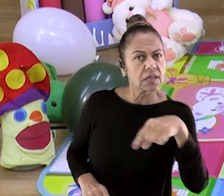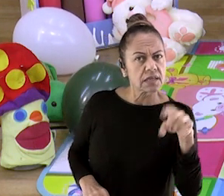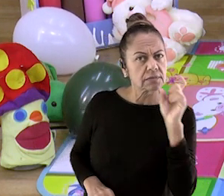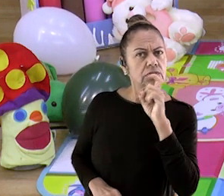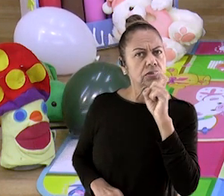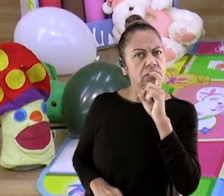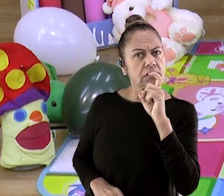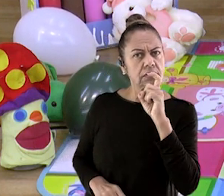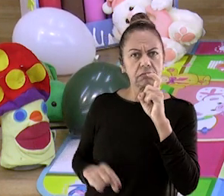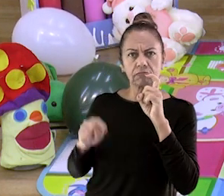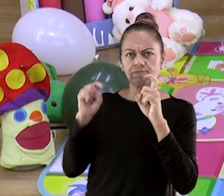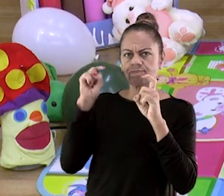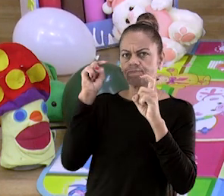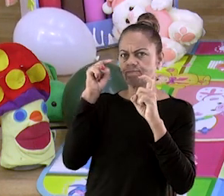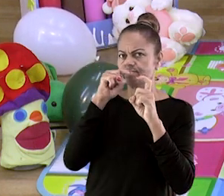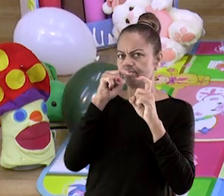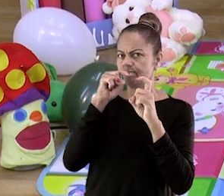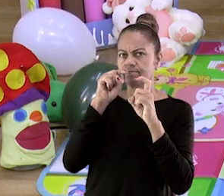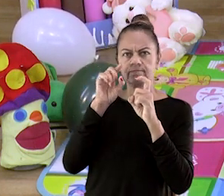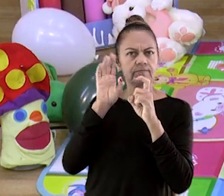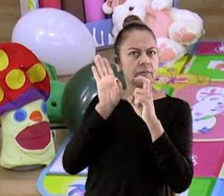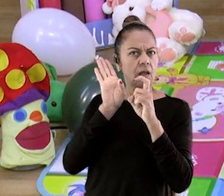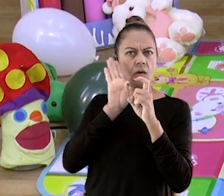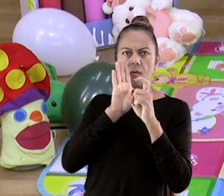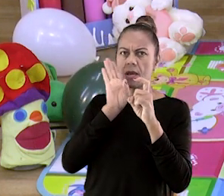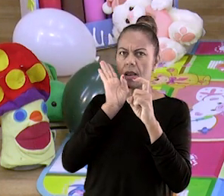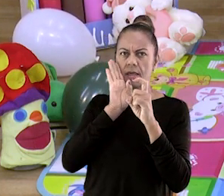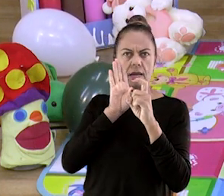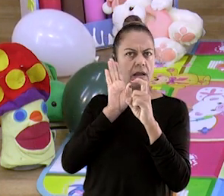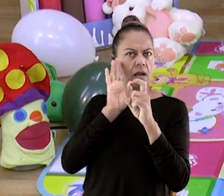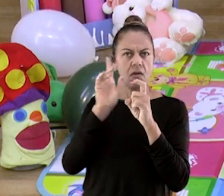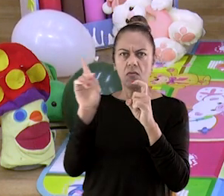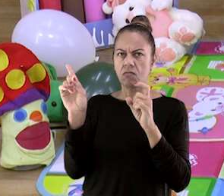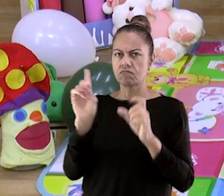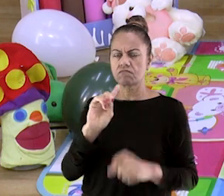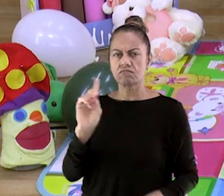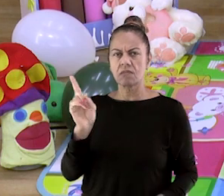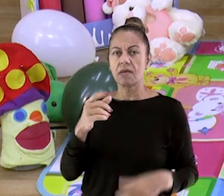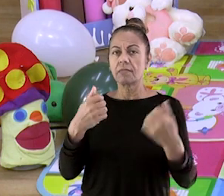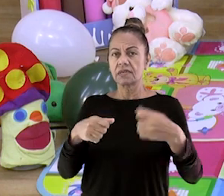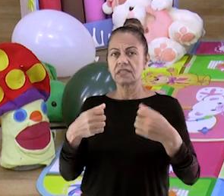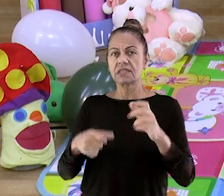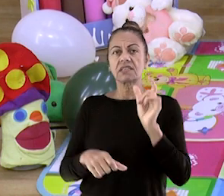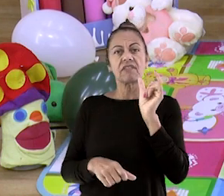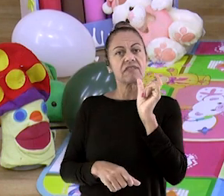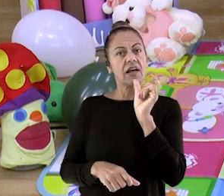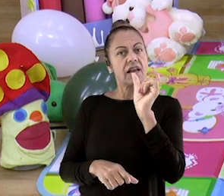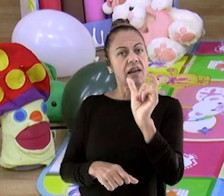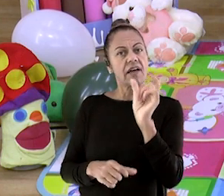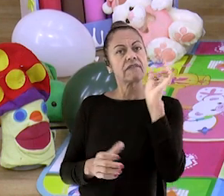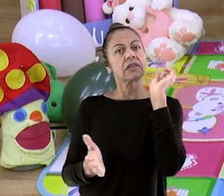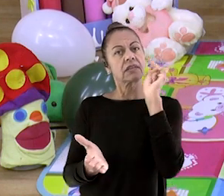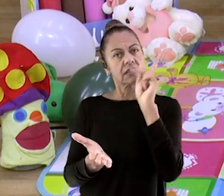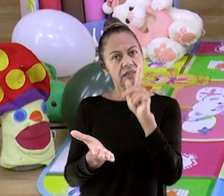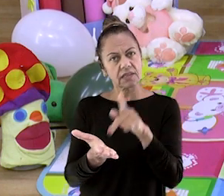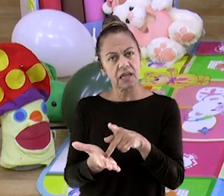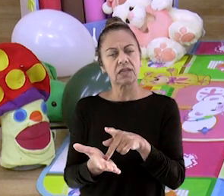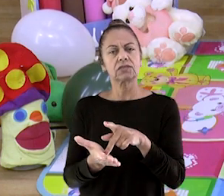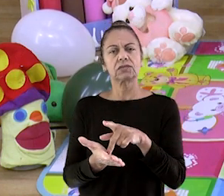mentira não é legal falar temos que ser verdadeiros